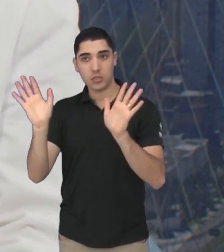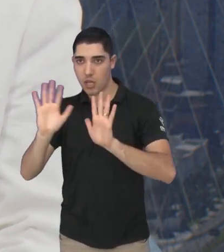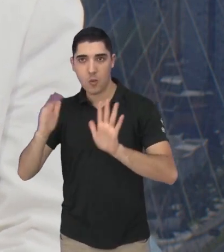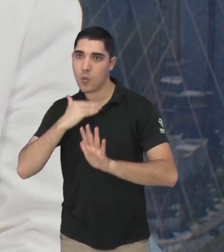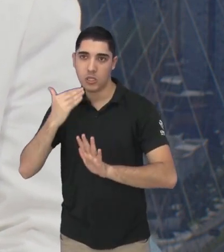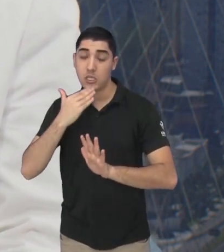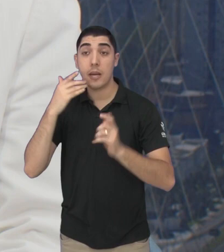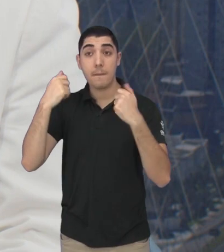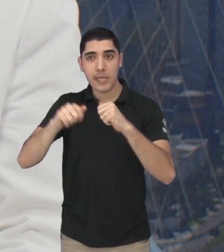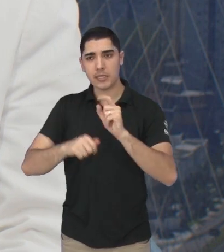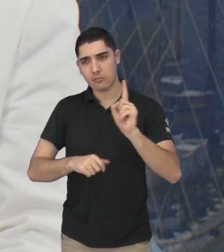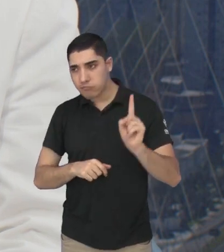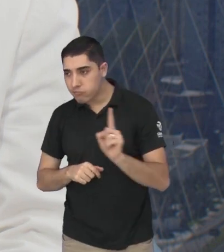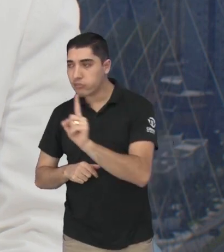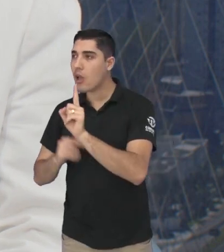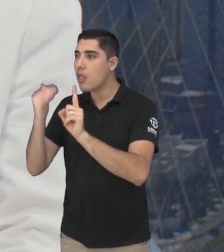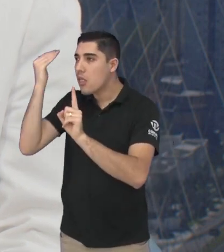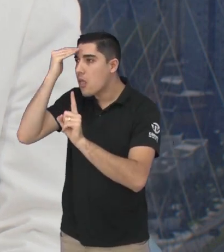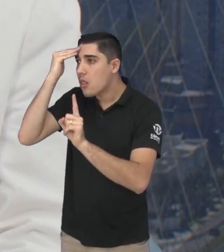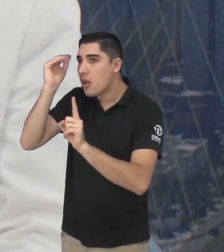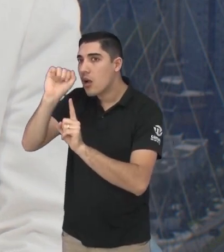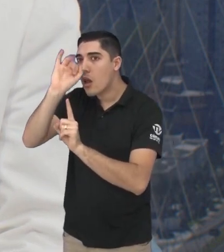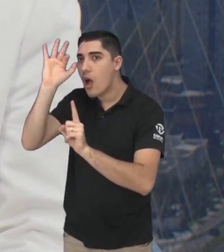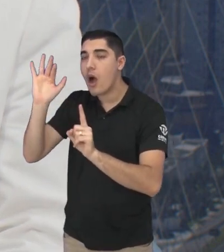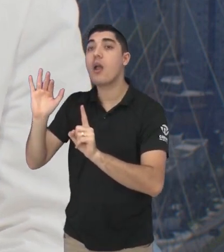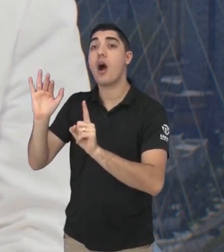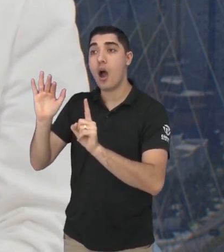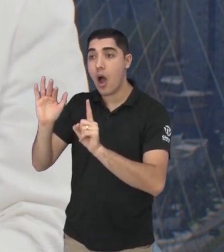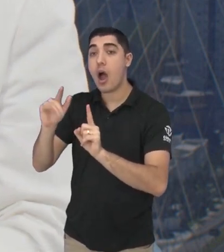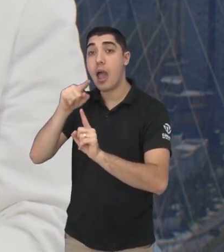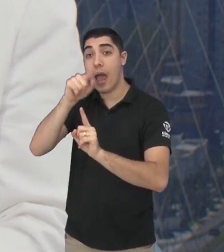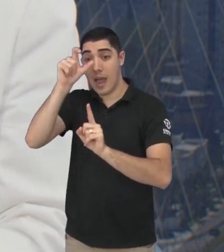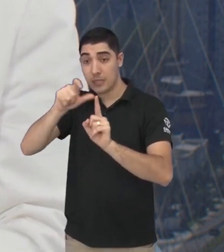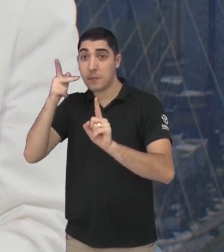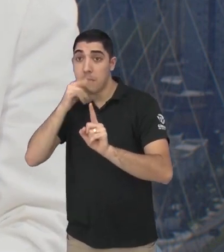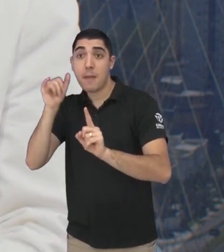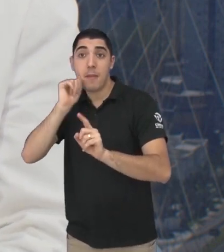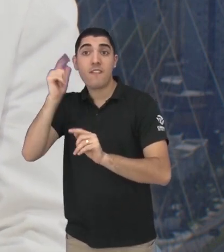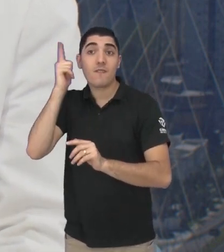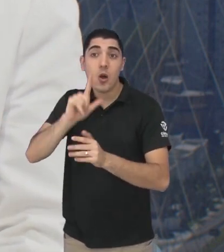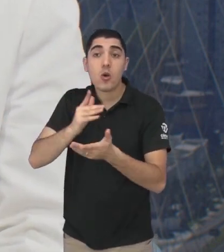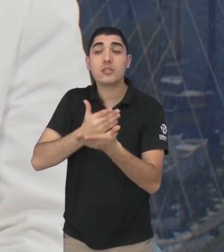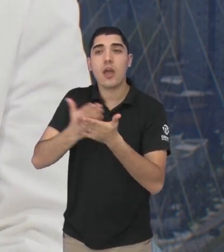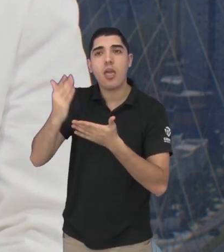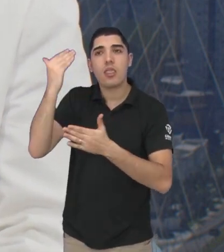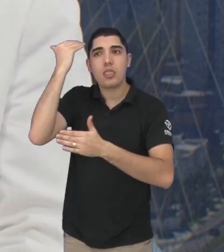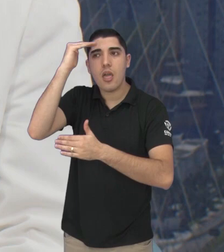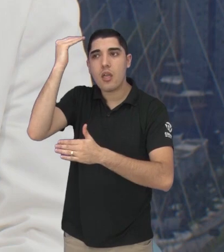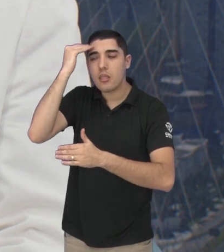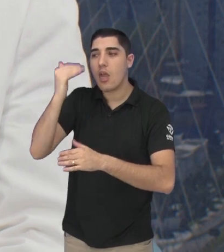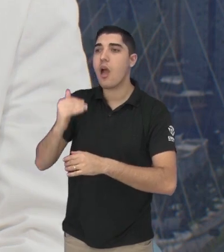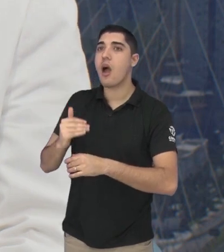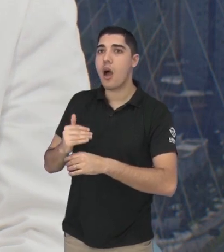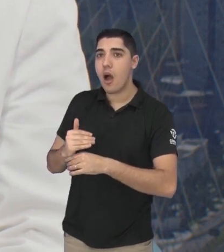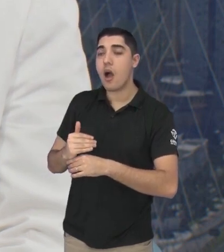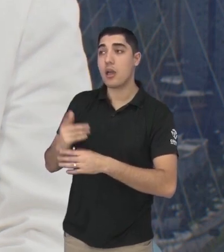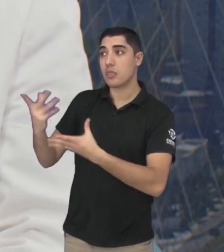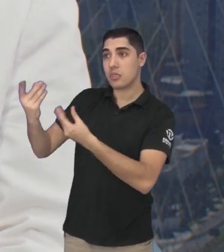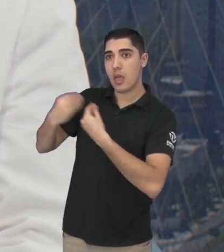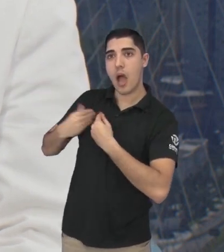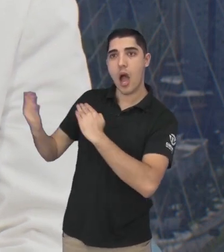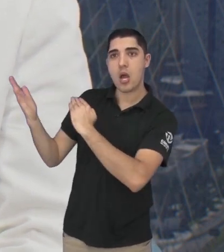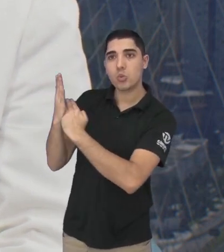reais questões de uma dependência, as reais questões de um envolvimento. Então, para que ele tenha condições